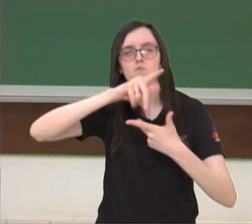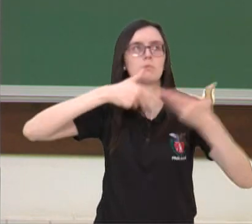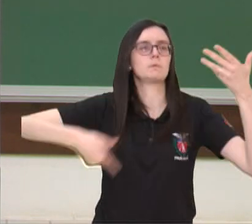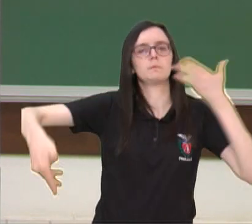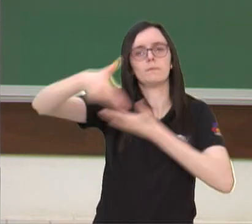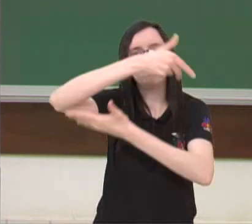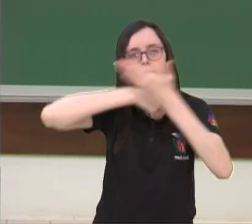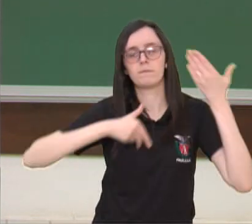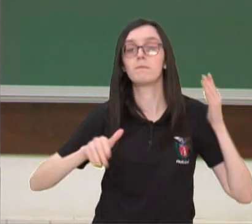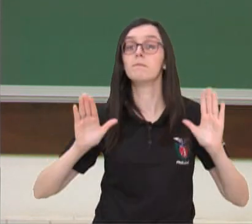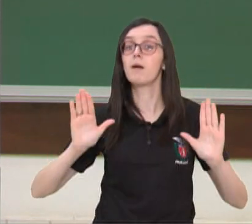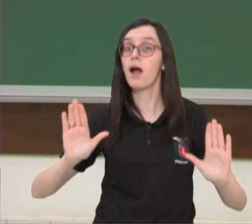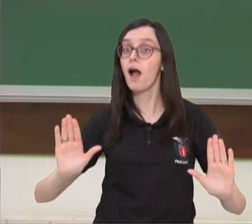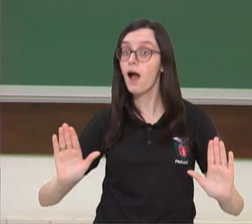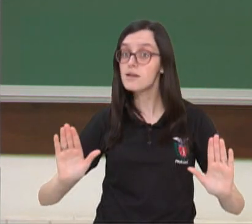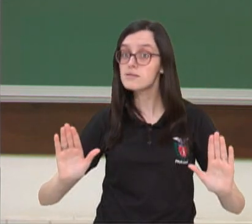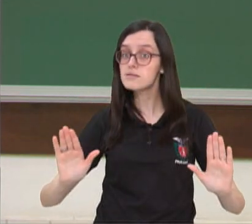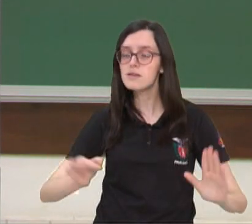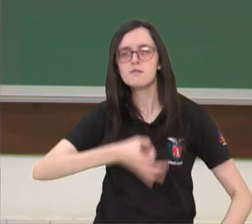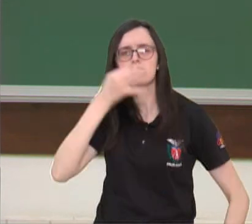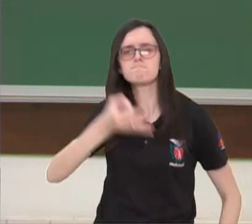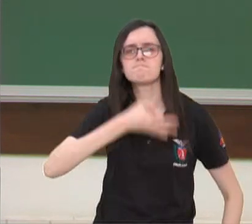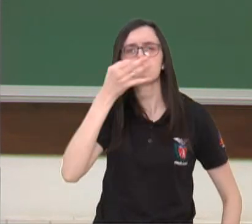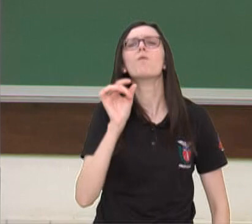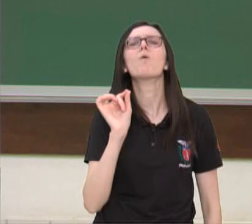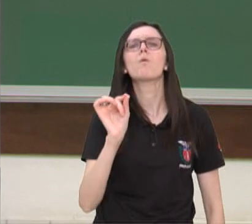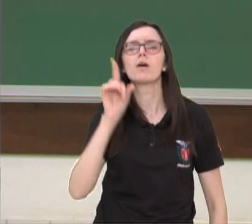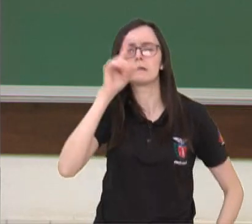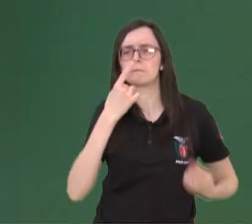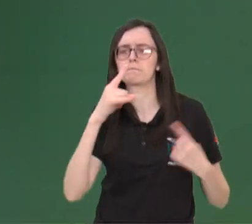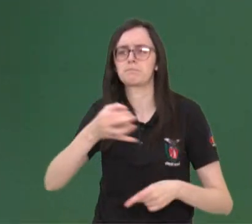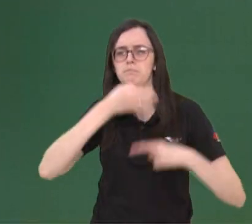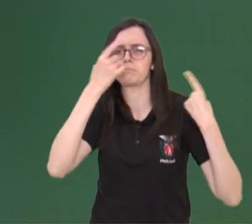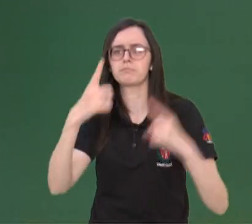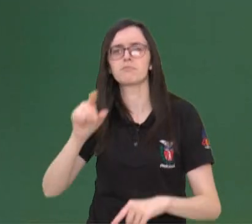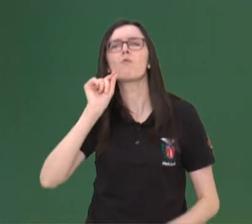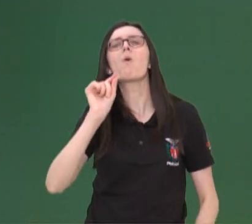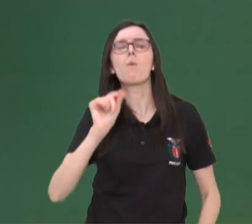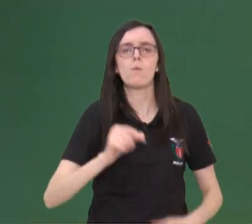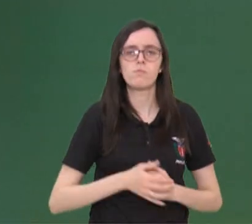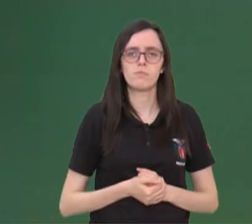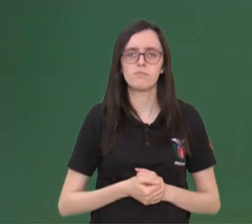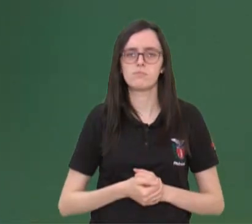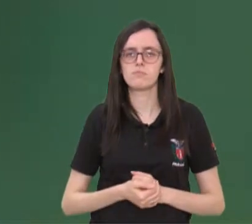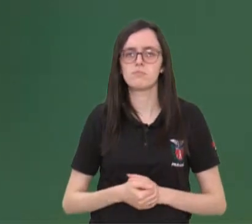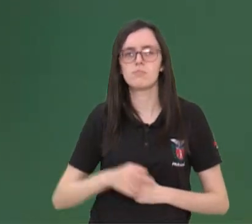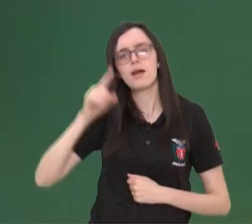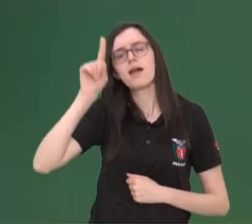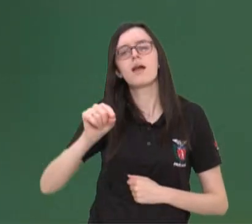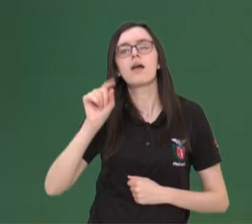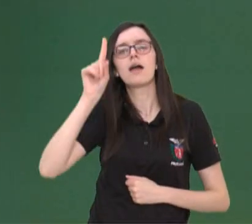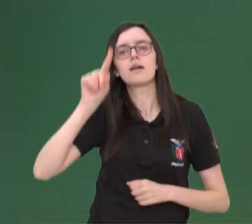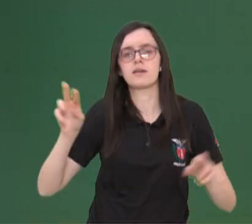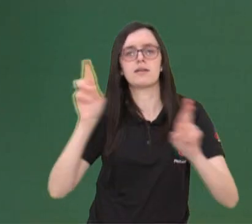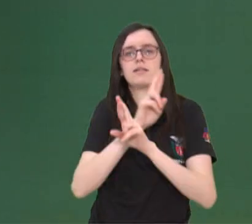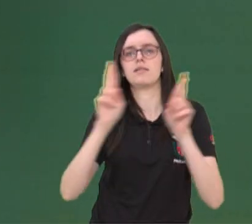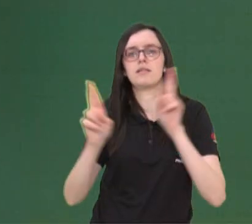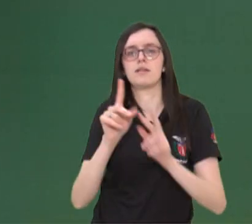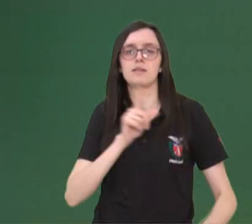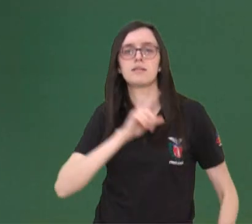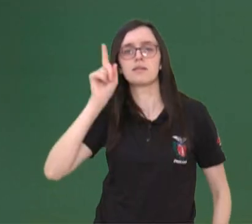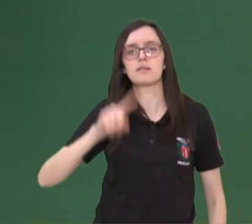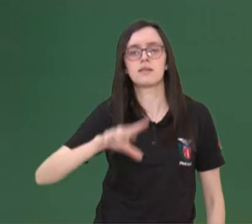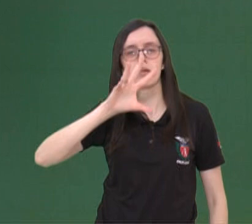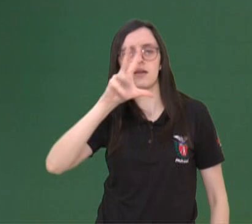global. Porém, a crítica dele, fazendo menção a isso, foi diretamente relacionada ao